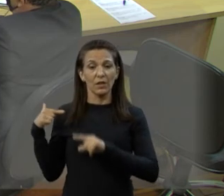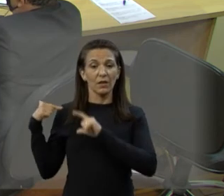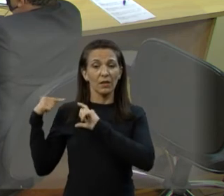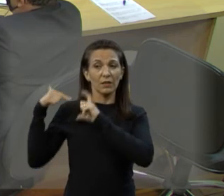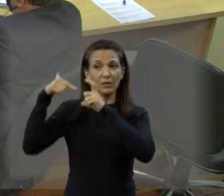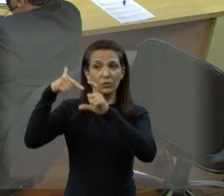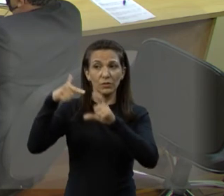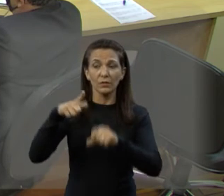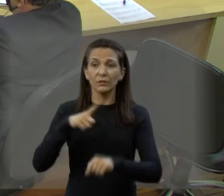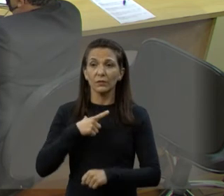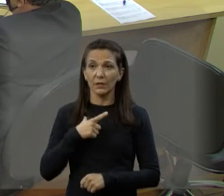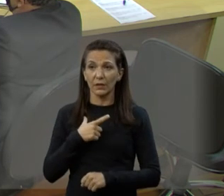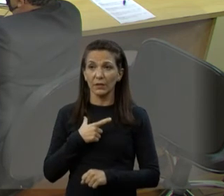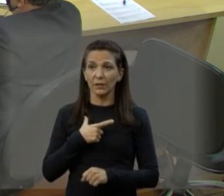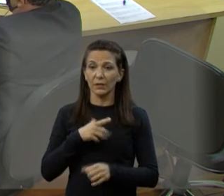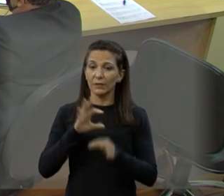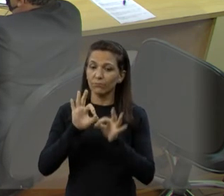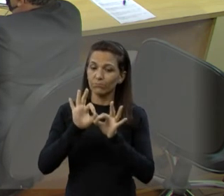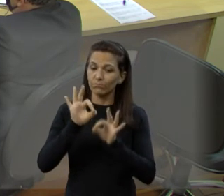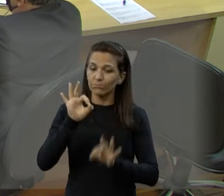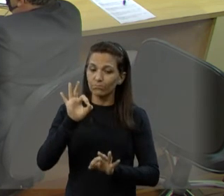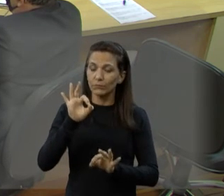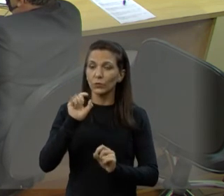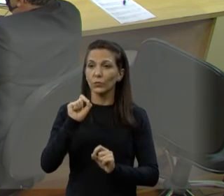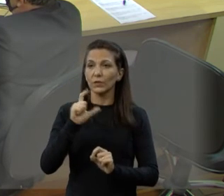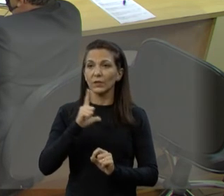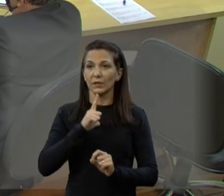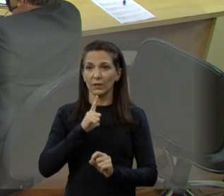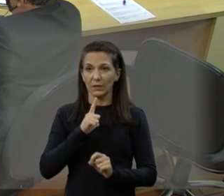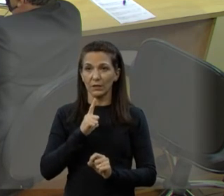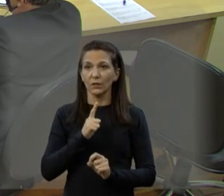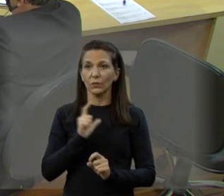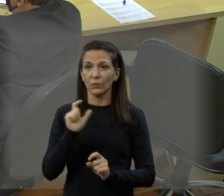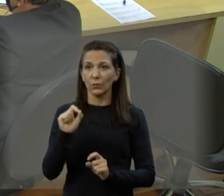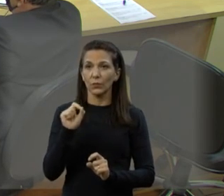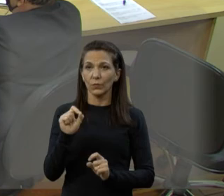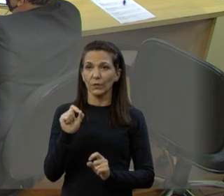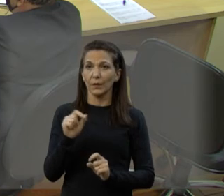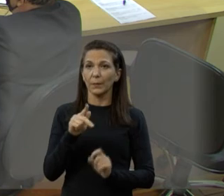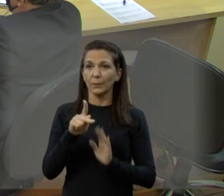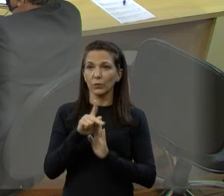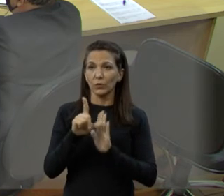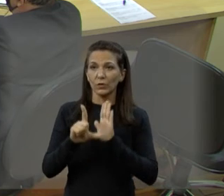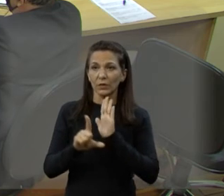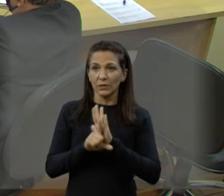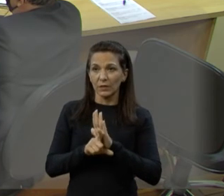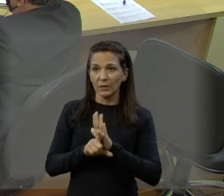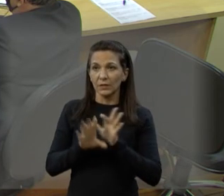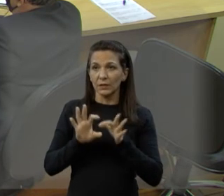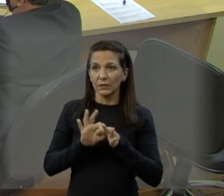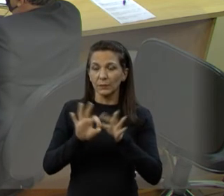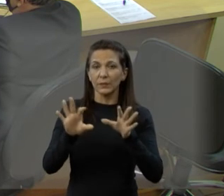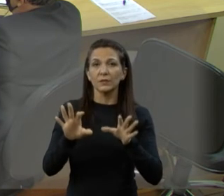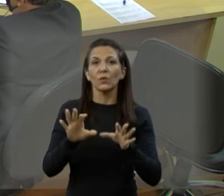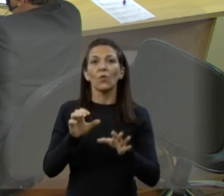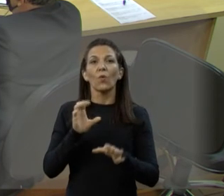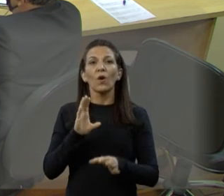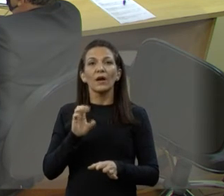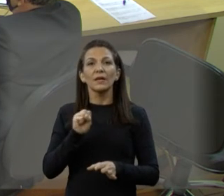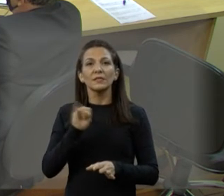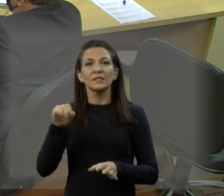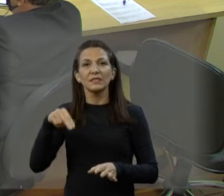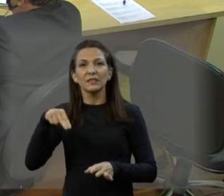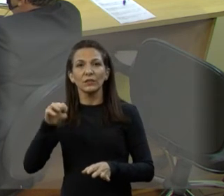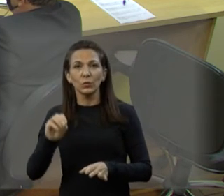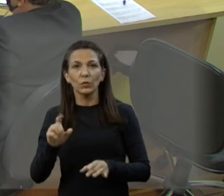queria colocar um detalhe em específico porque tá sendo tramitado Presidente um PL do Da liberação dos cassinos e